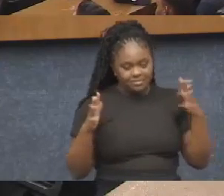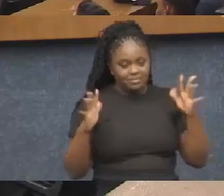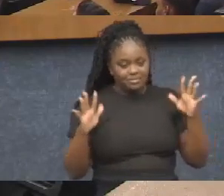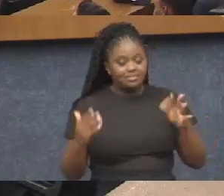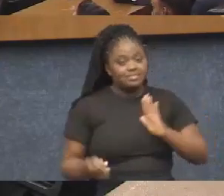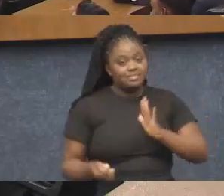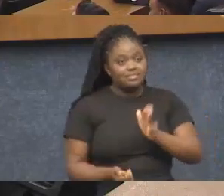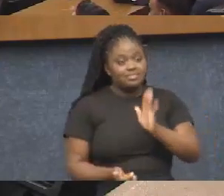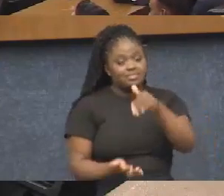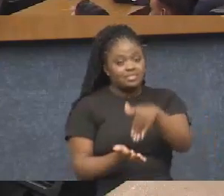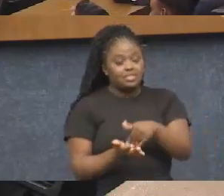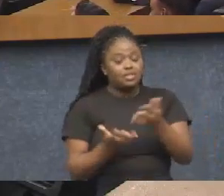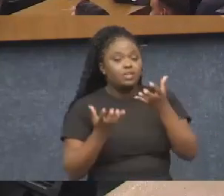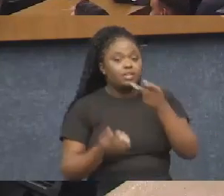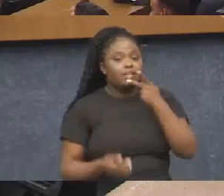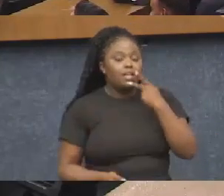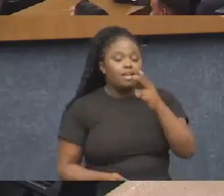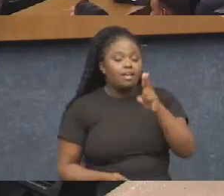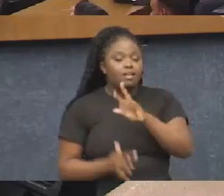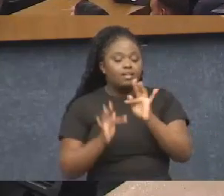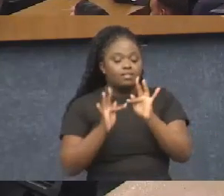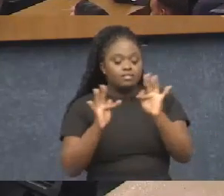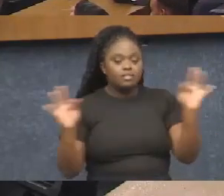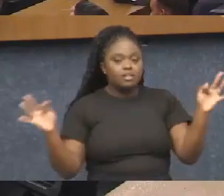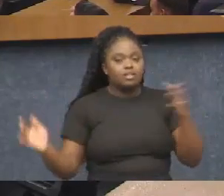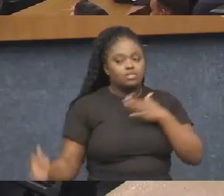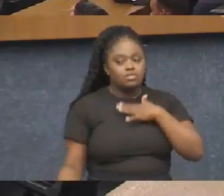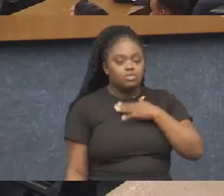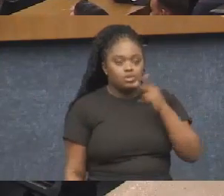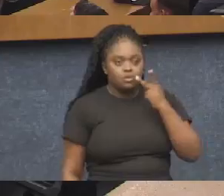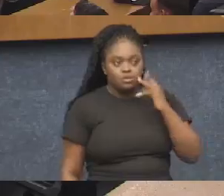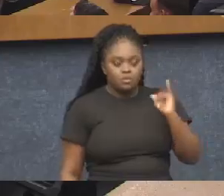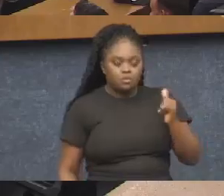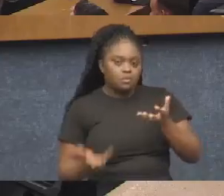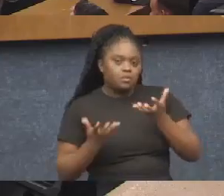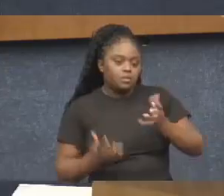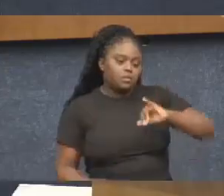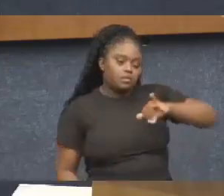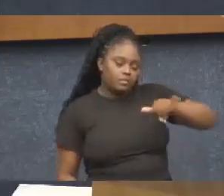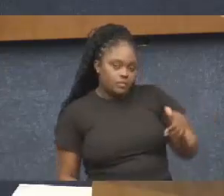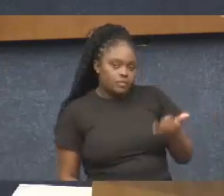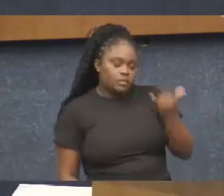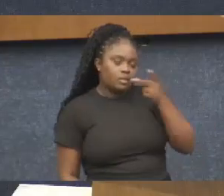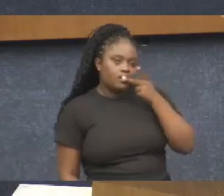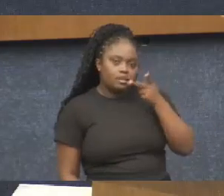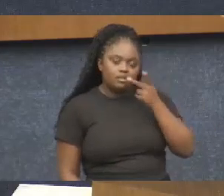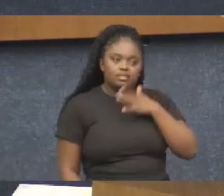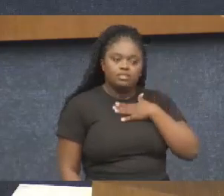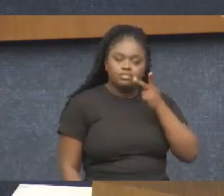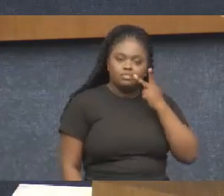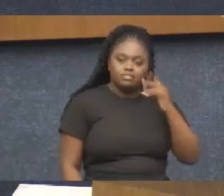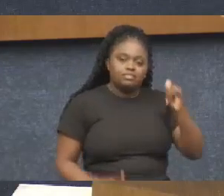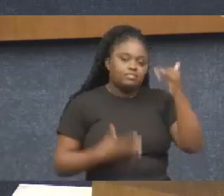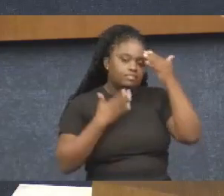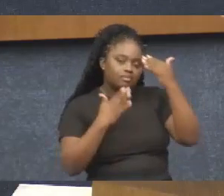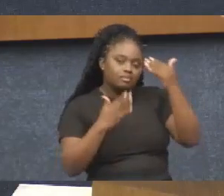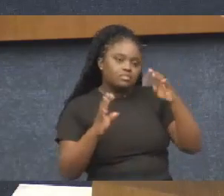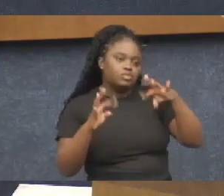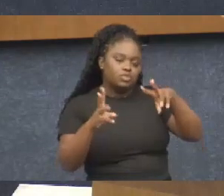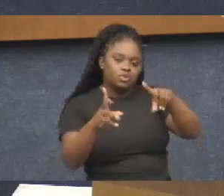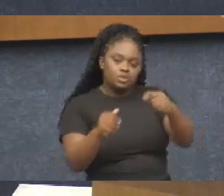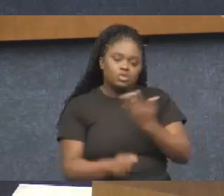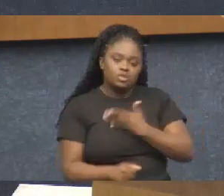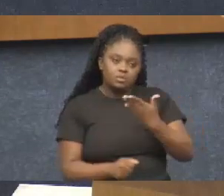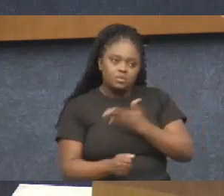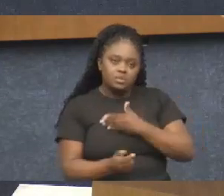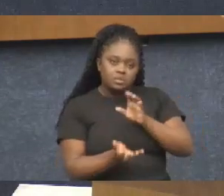Então, para finalizar, eu queria citar uma frase do meu pai, que eu queria aproveitar falando do meu pai, agradecer também a todos os meus parentes de Recife, que